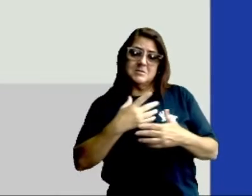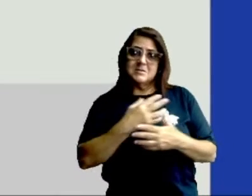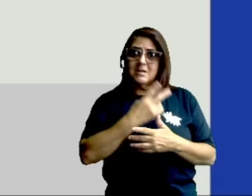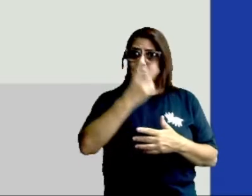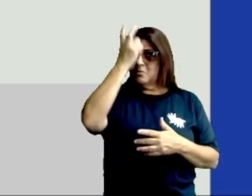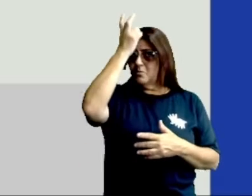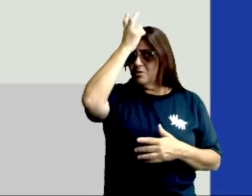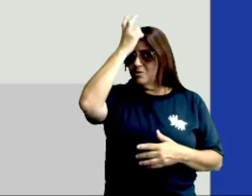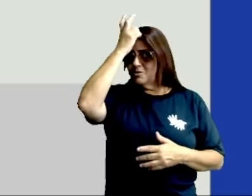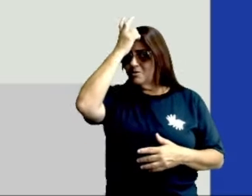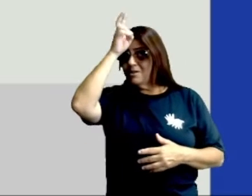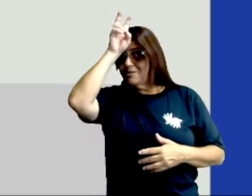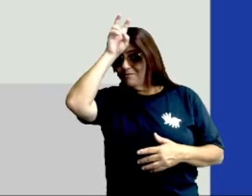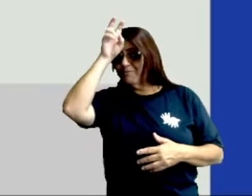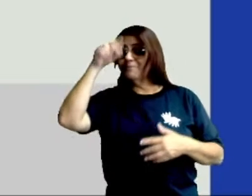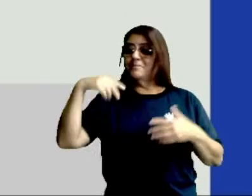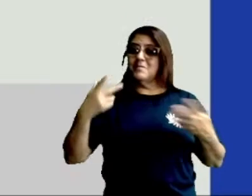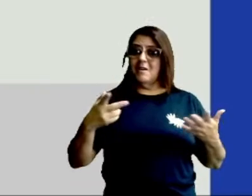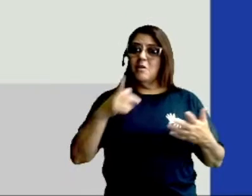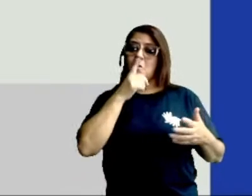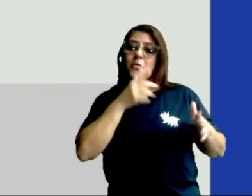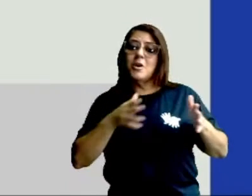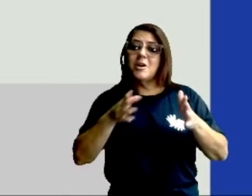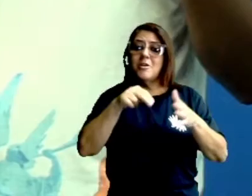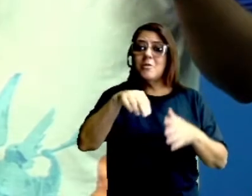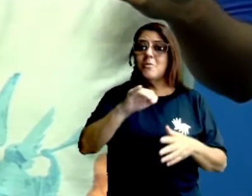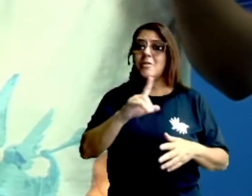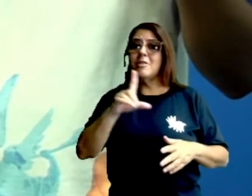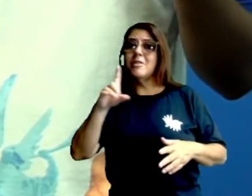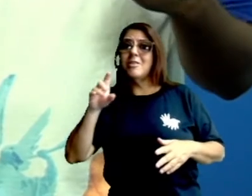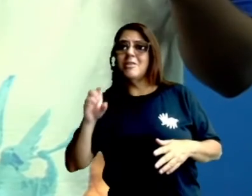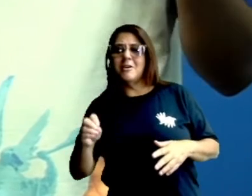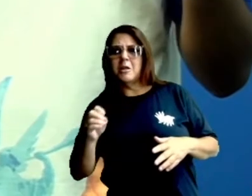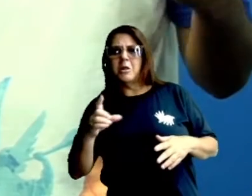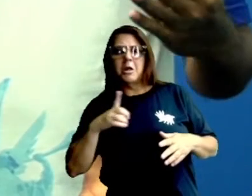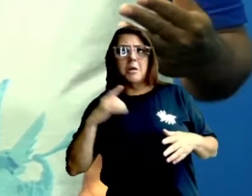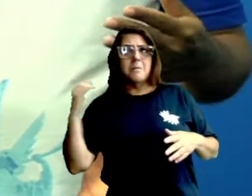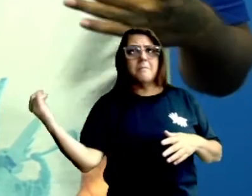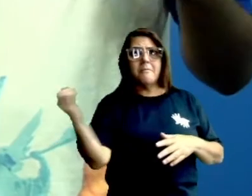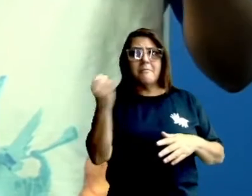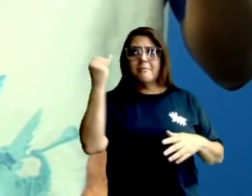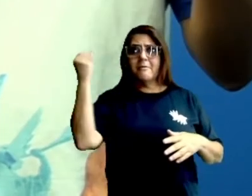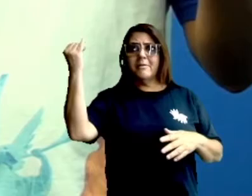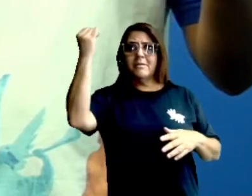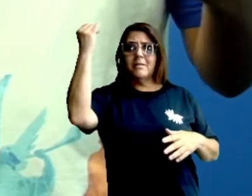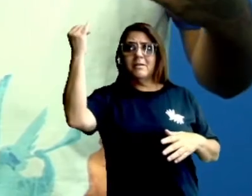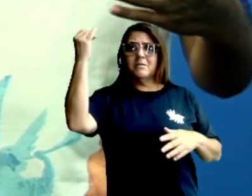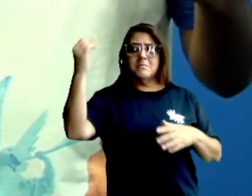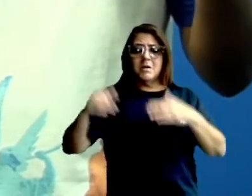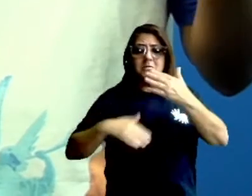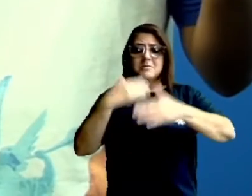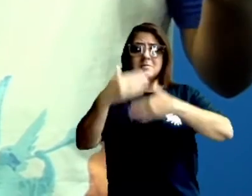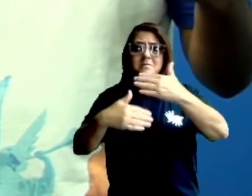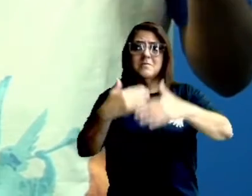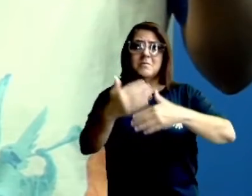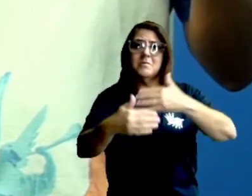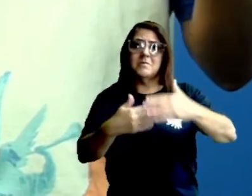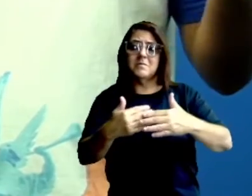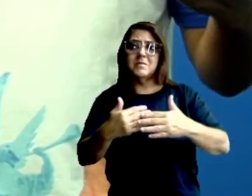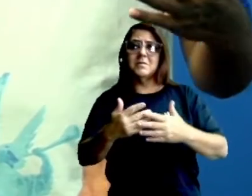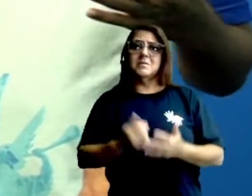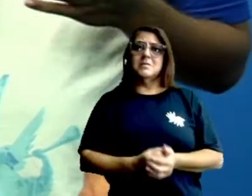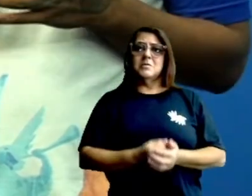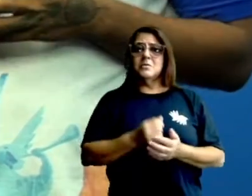aqui o que vocês estão vendo é um rio o rio Nilo esse rio é extremamente importante para o desenvolvimento da civilização